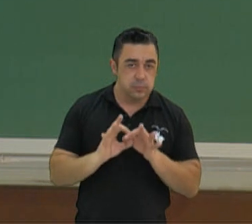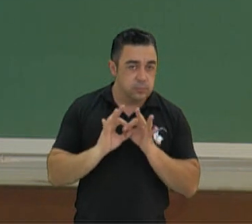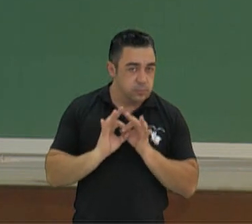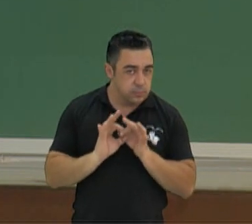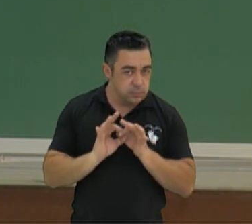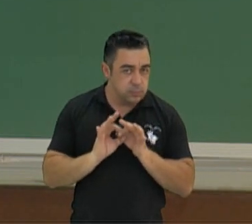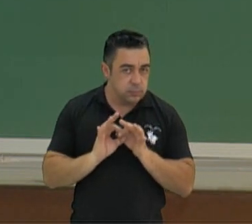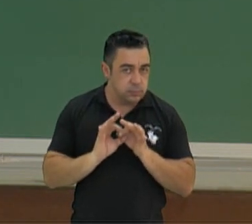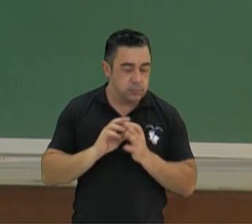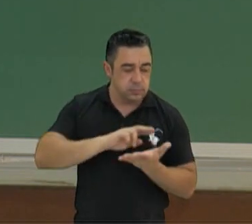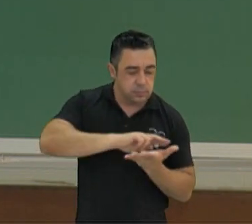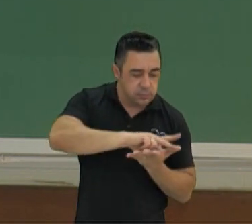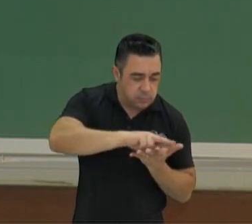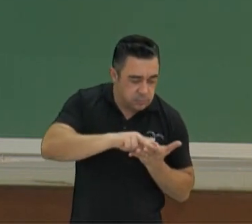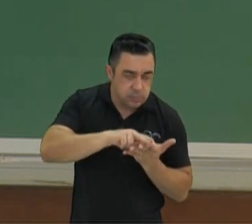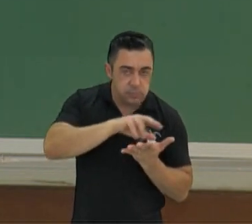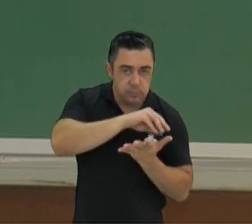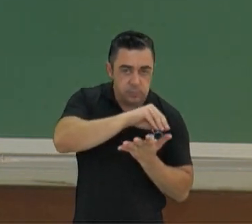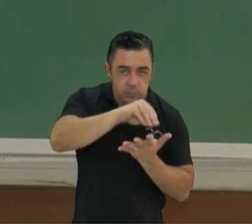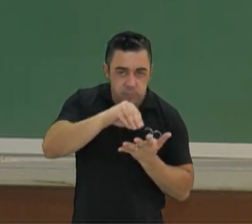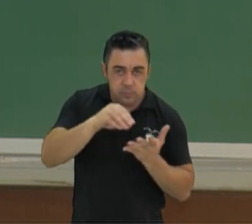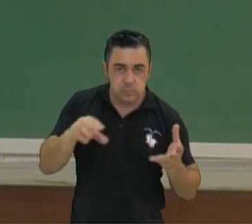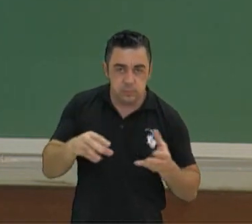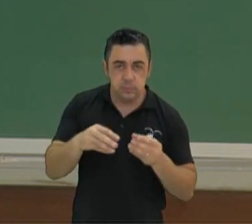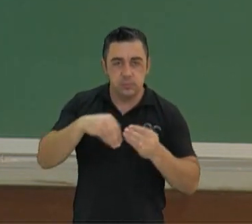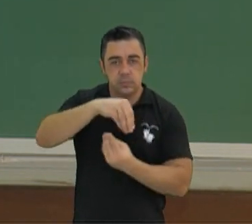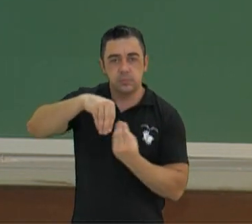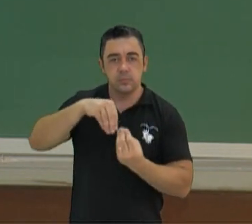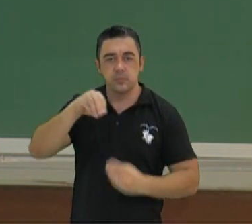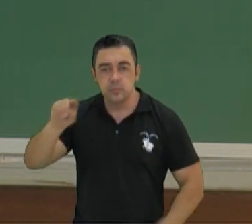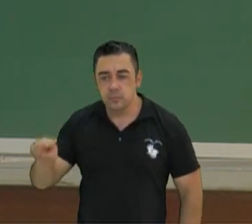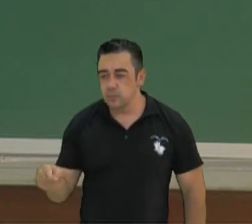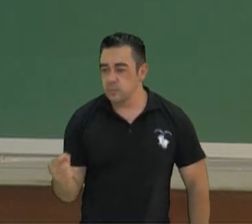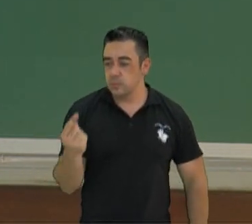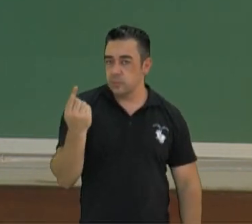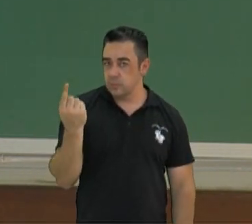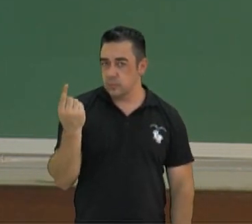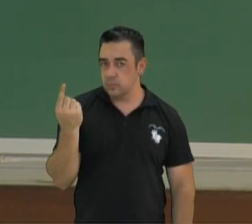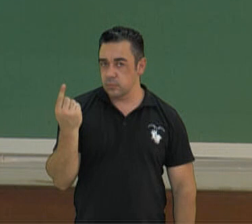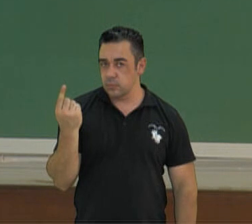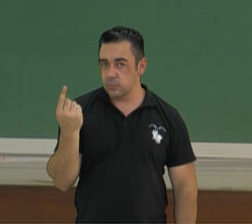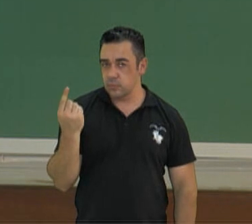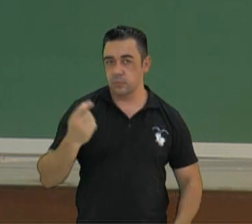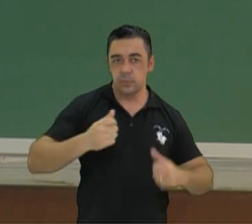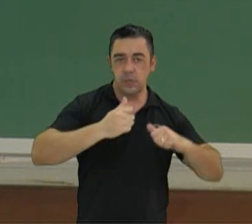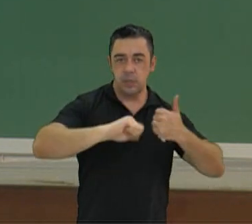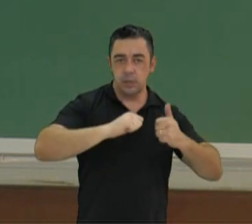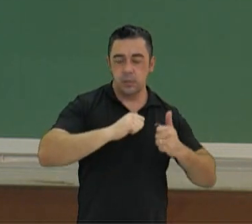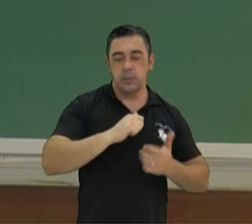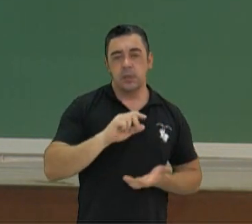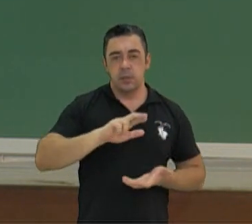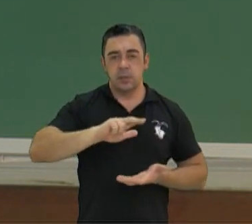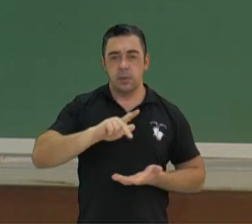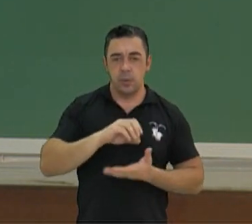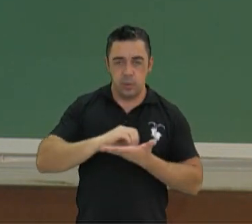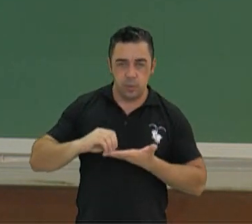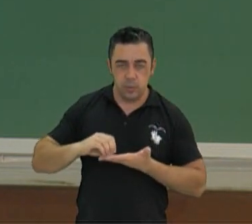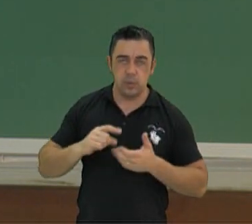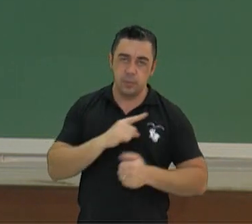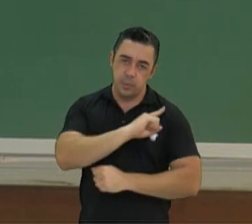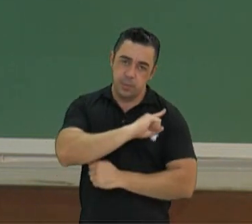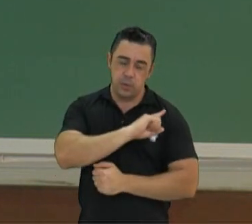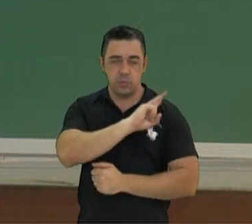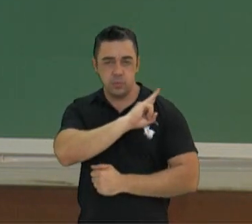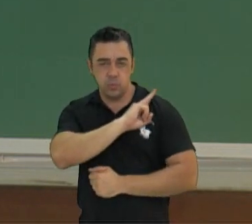junção de várias substâncias para formar apenas uma. Lá na Química Inorgânica no primeiro ano ou no